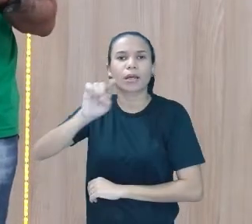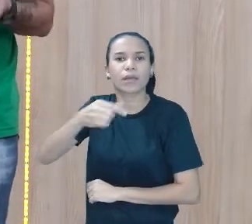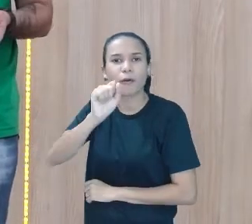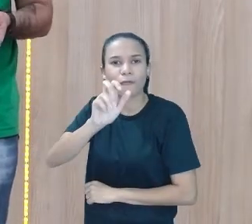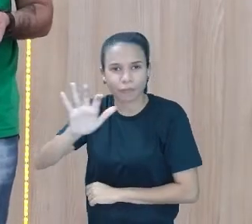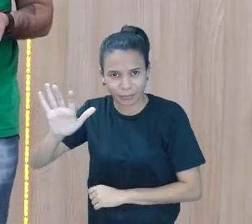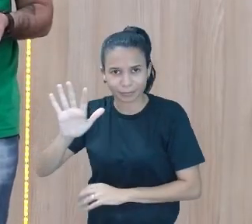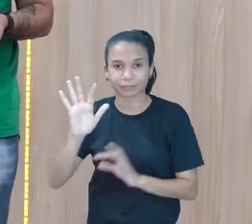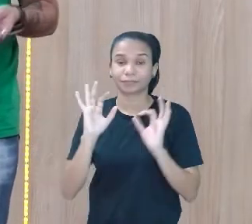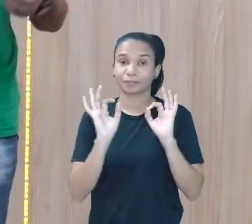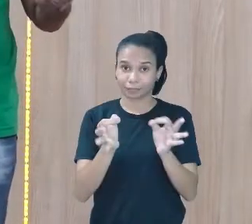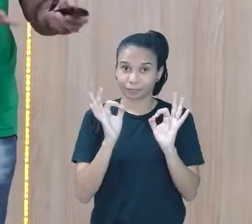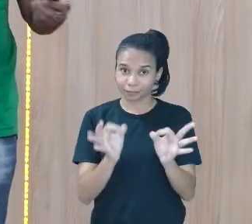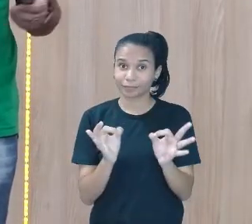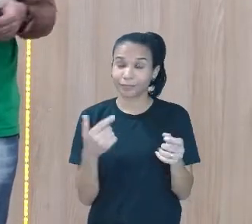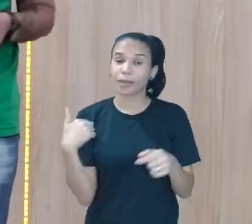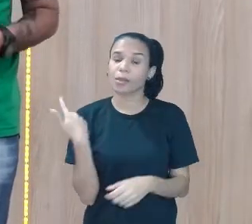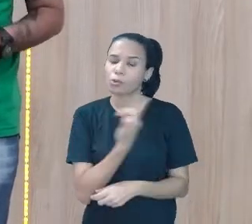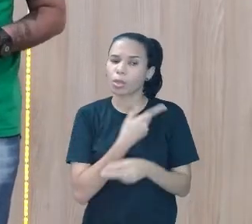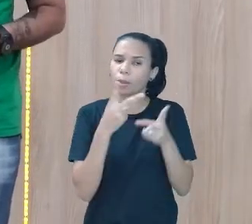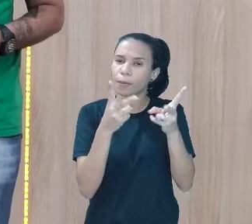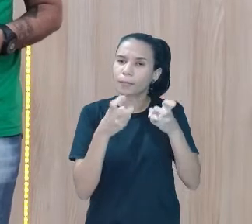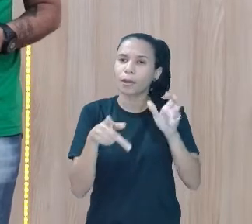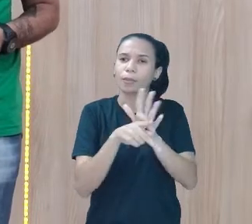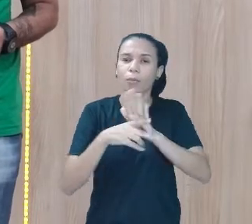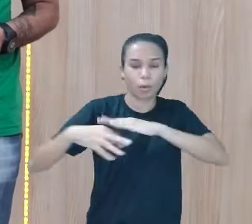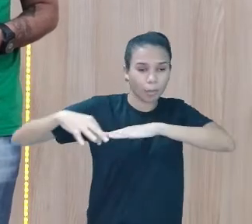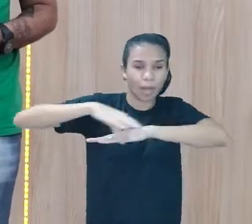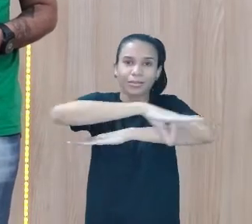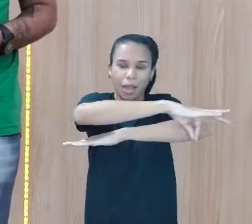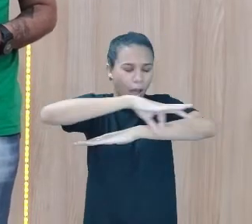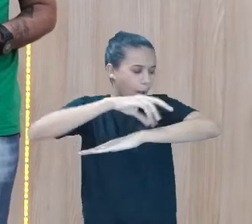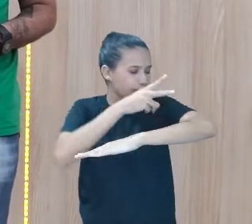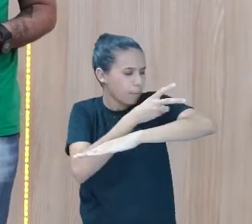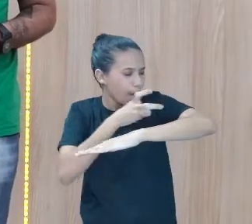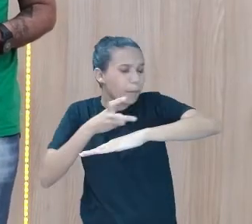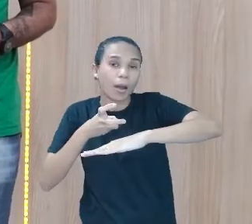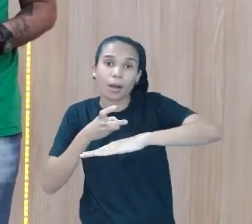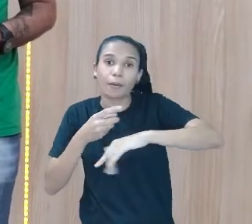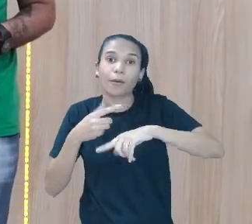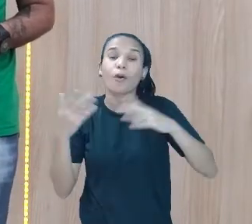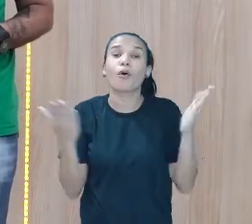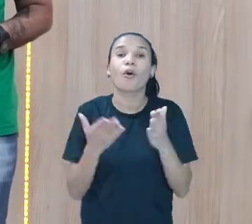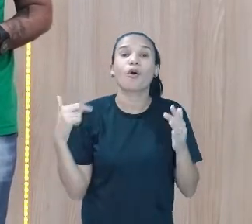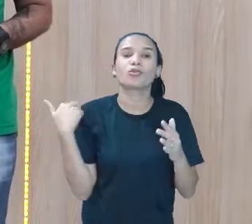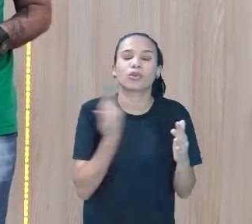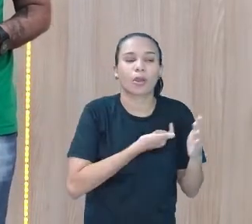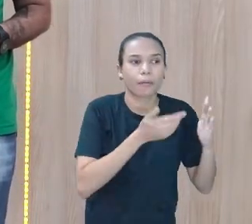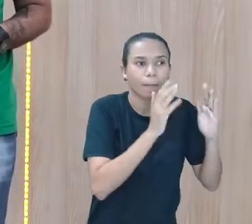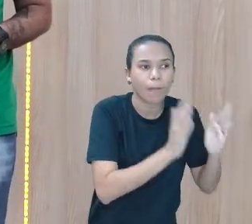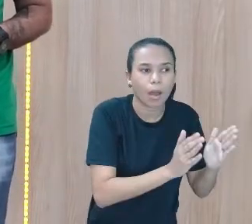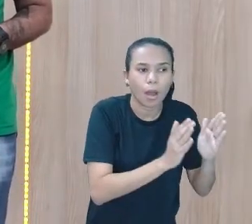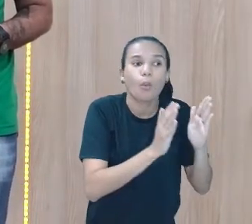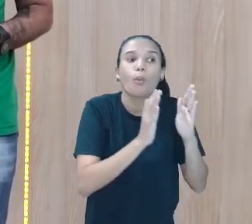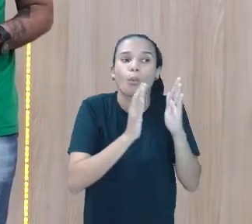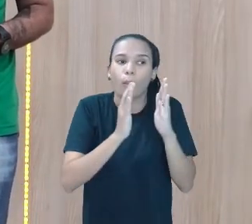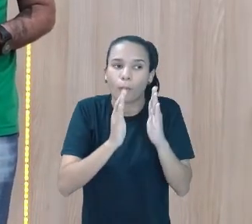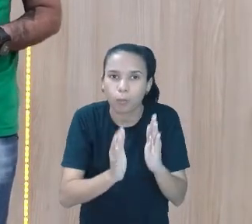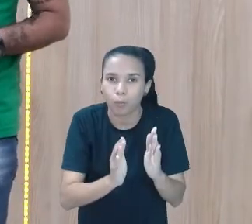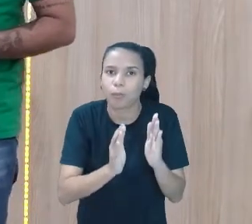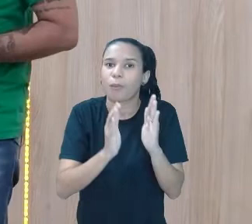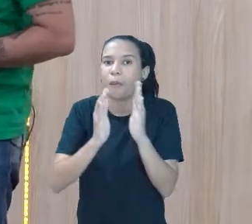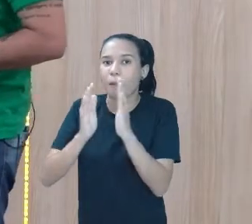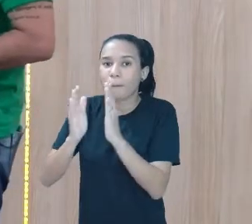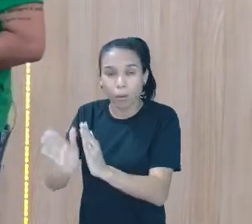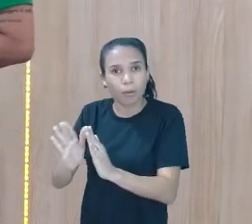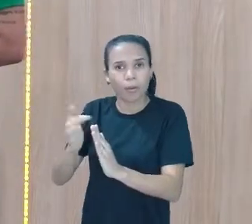sua forma decimal e a gente identificou na reta. Hoje eu vou fazer o passo intermediário para não sobrar nenhuma dúvida